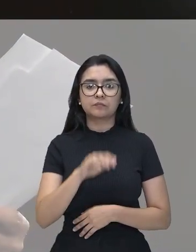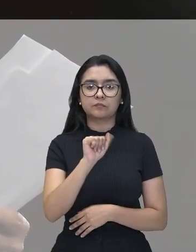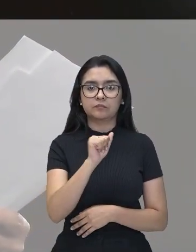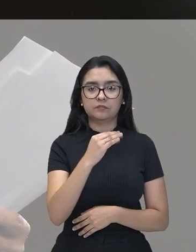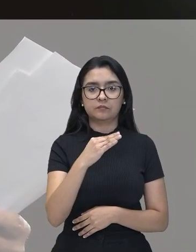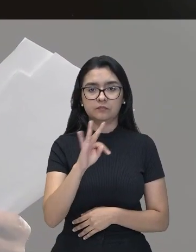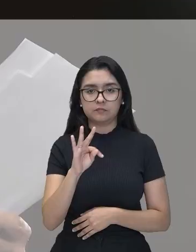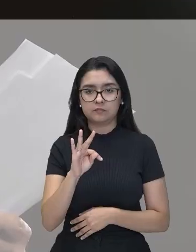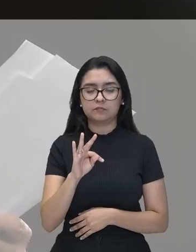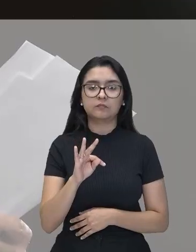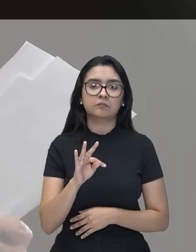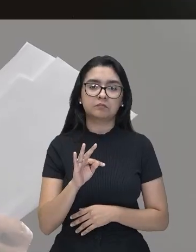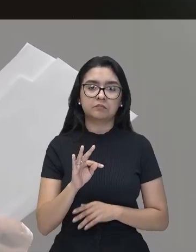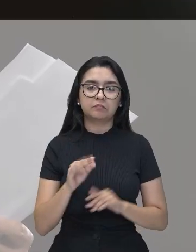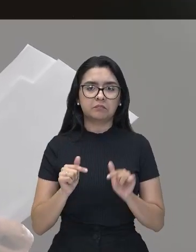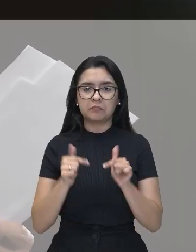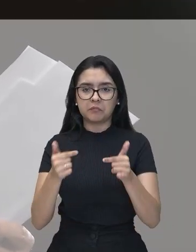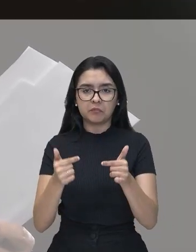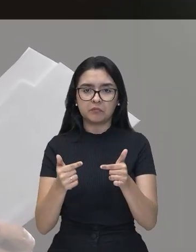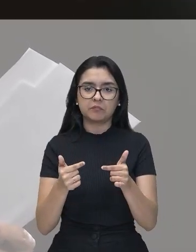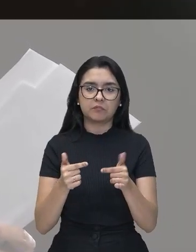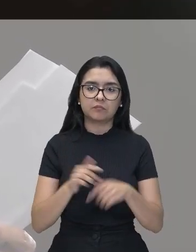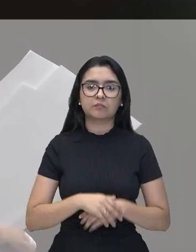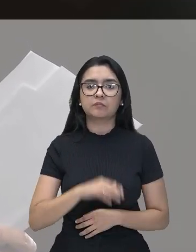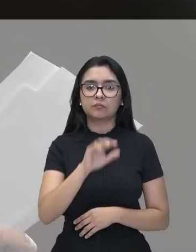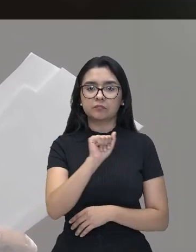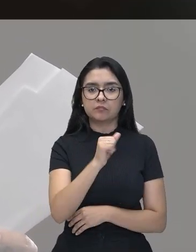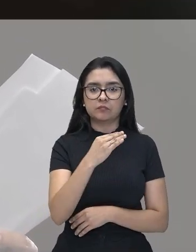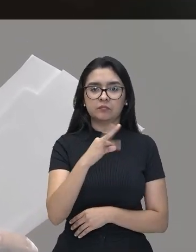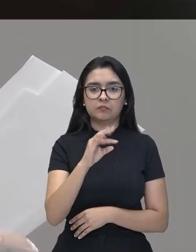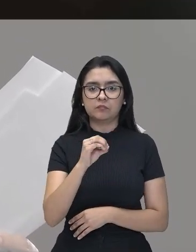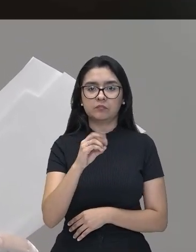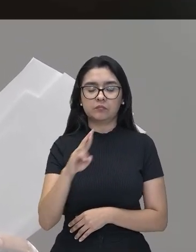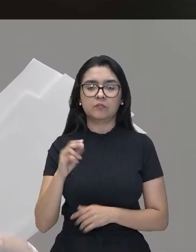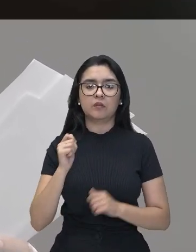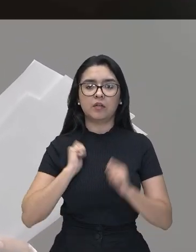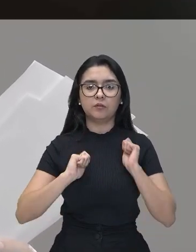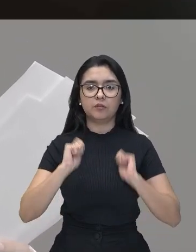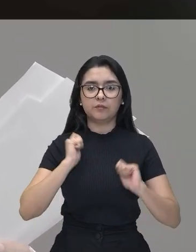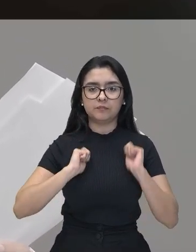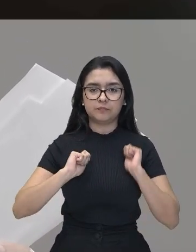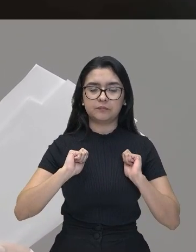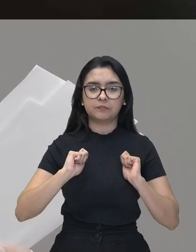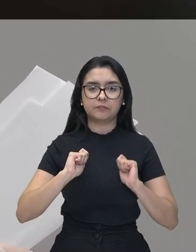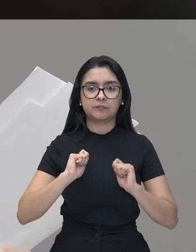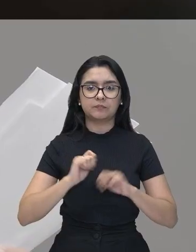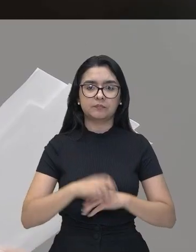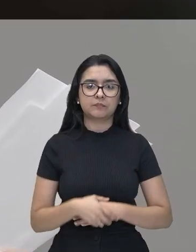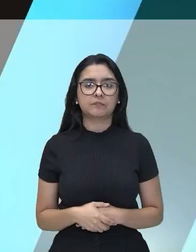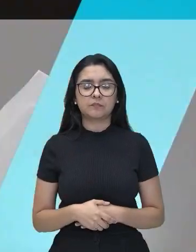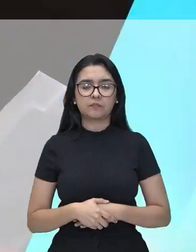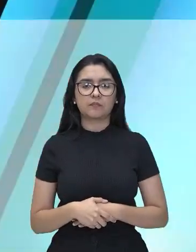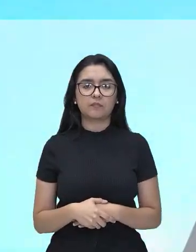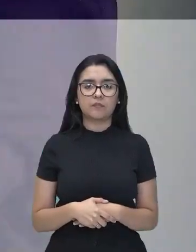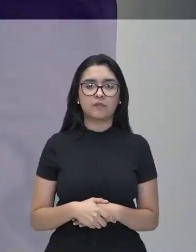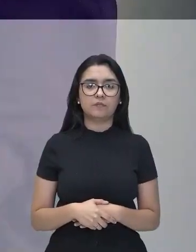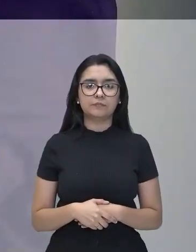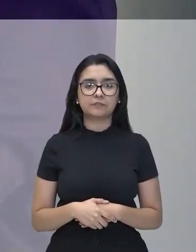Act, atuar. Actor, ator. He's an actor.